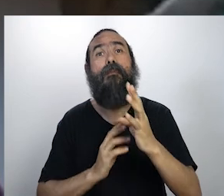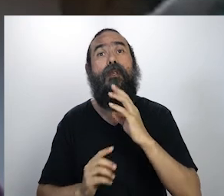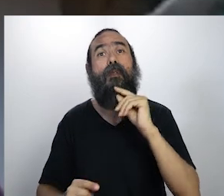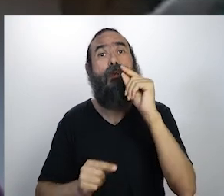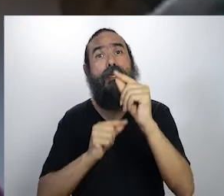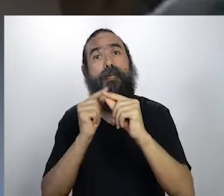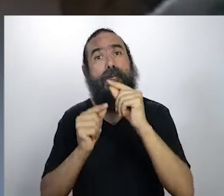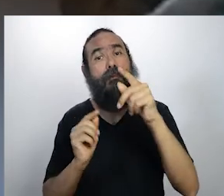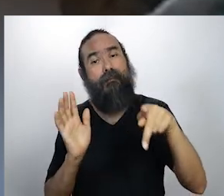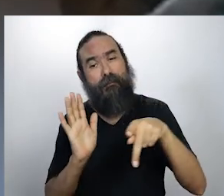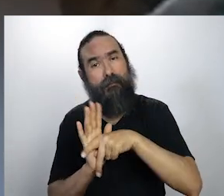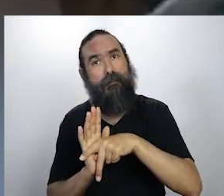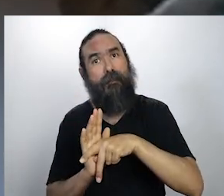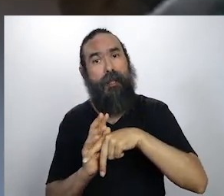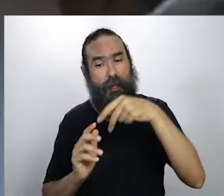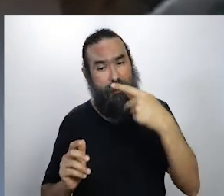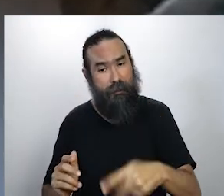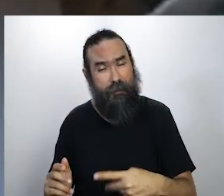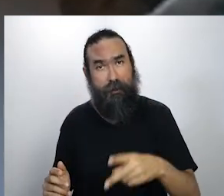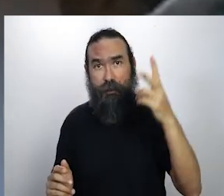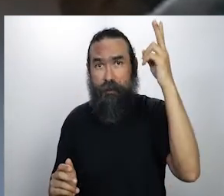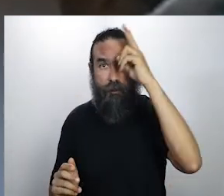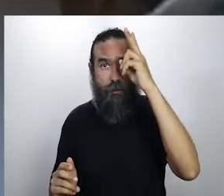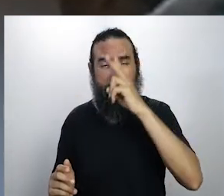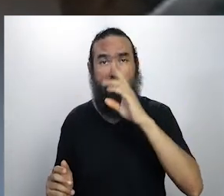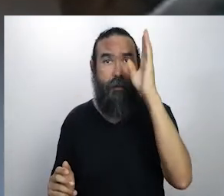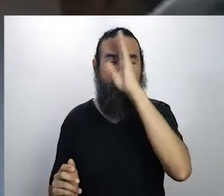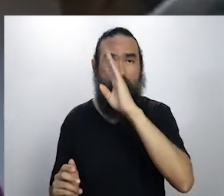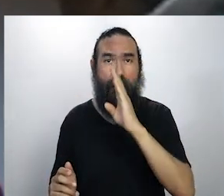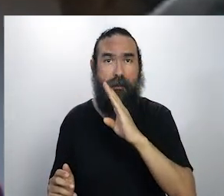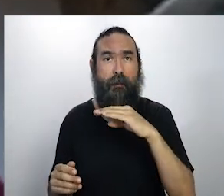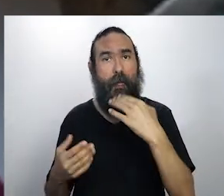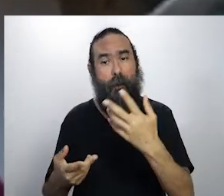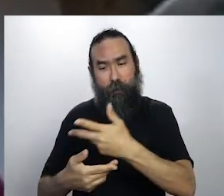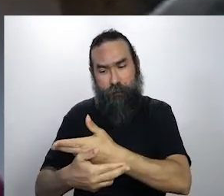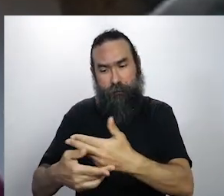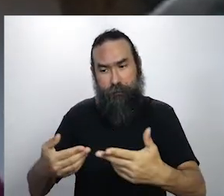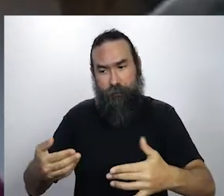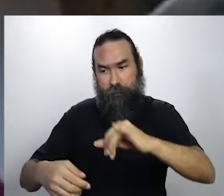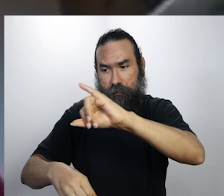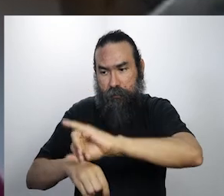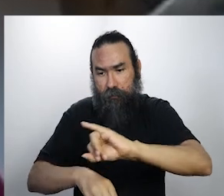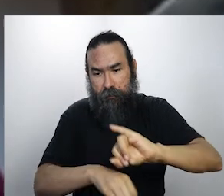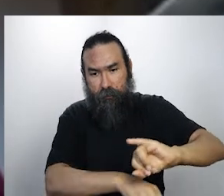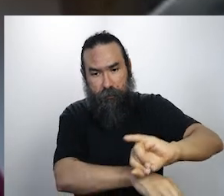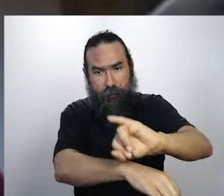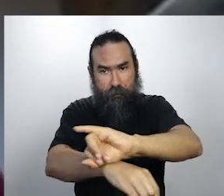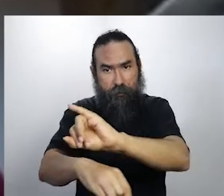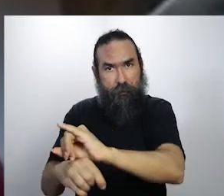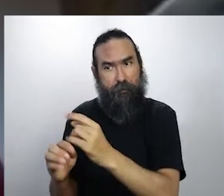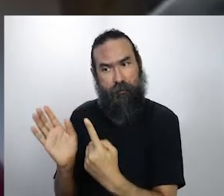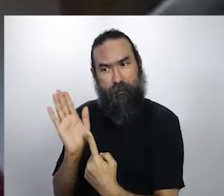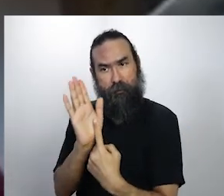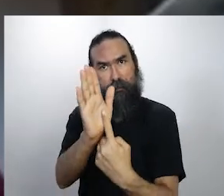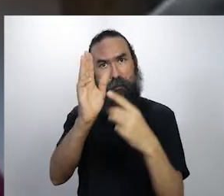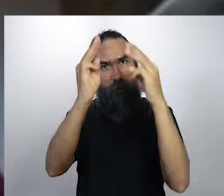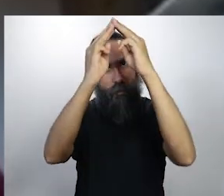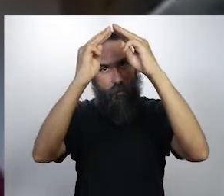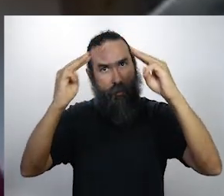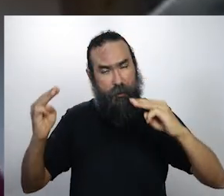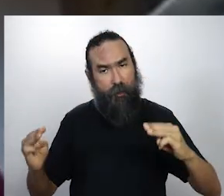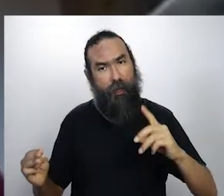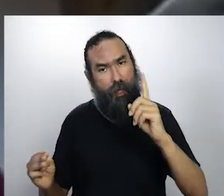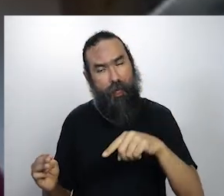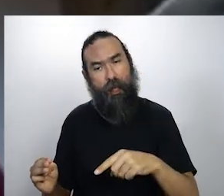conhecimento que é produzido, no caso nosso, o conhecimento histórico, em torno do acervo. Nós temos um acervo que não é um acervo que se reduz